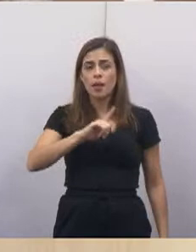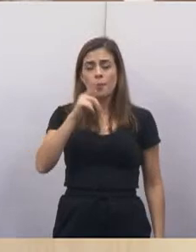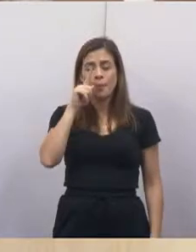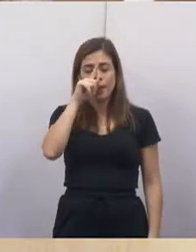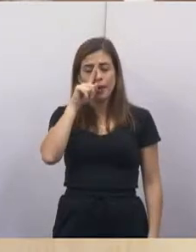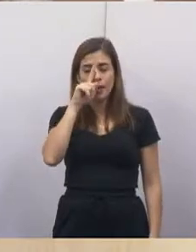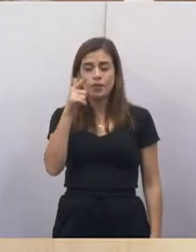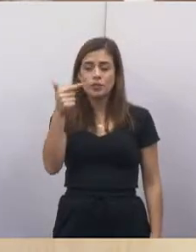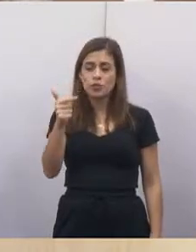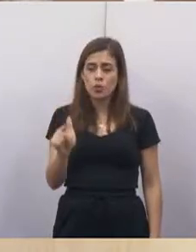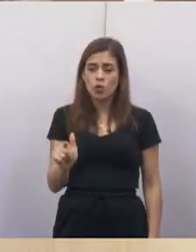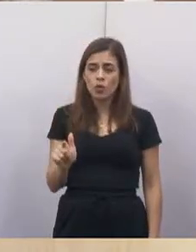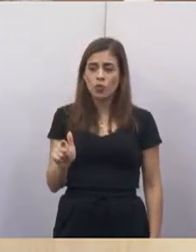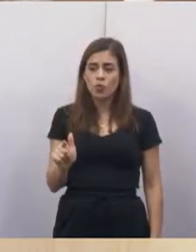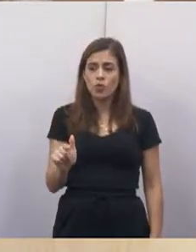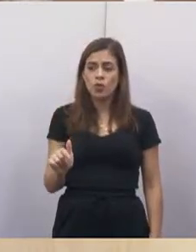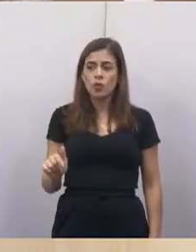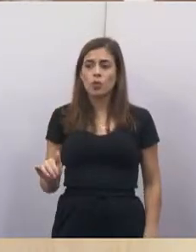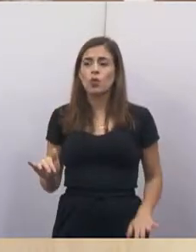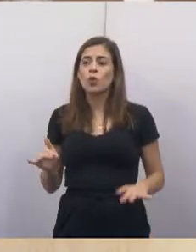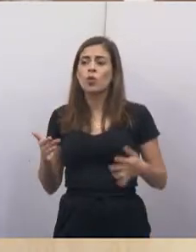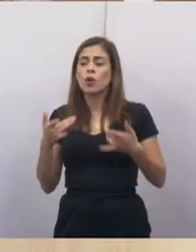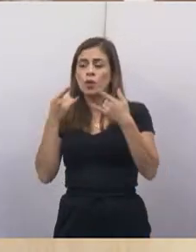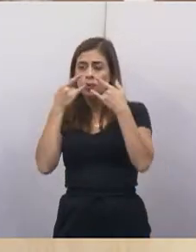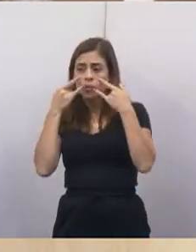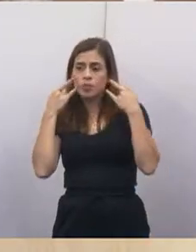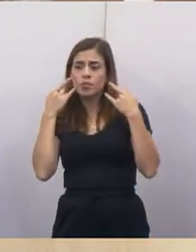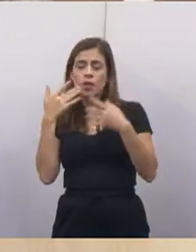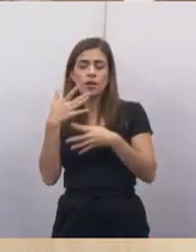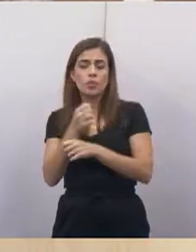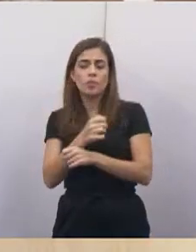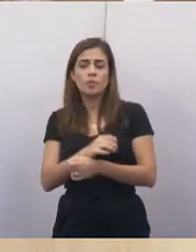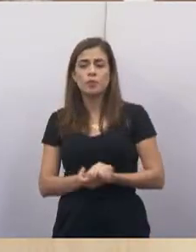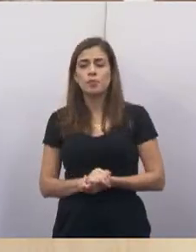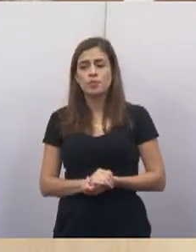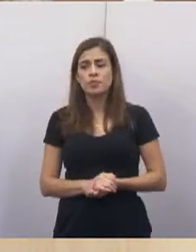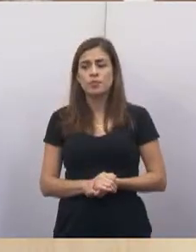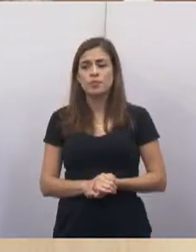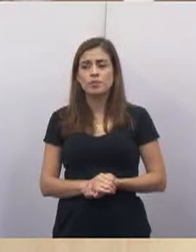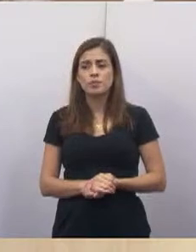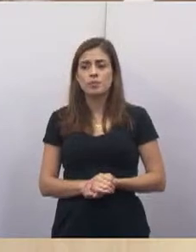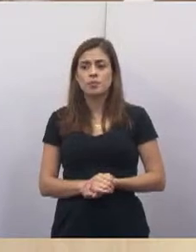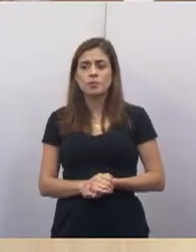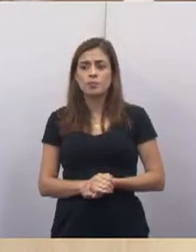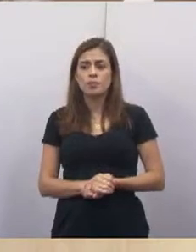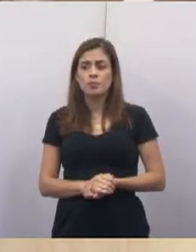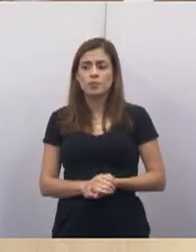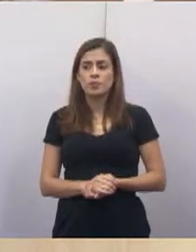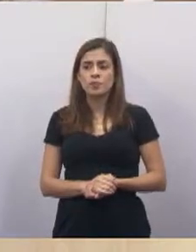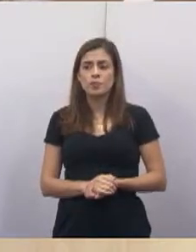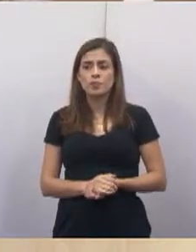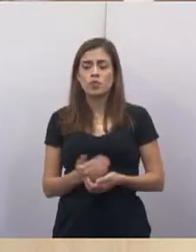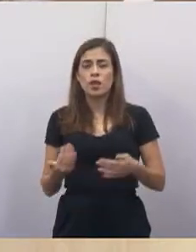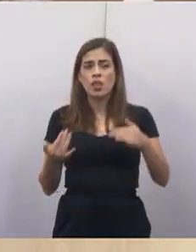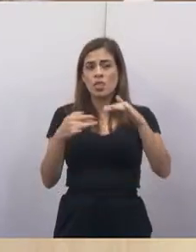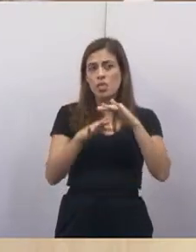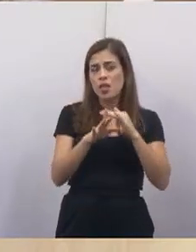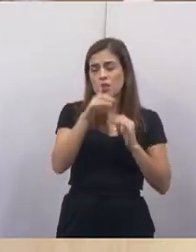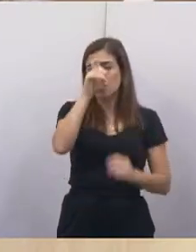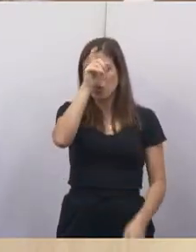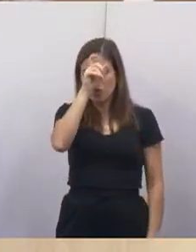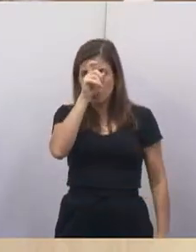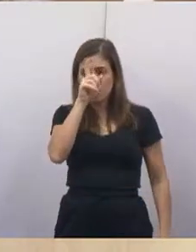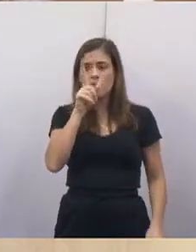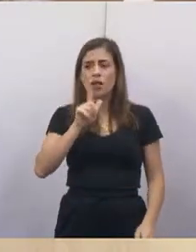quando for esse problema de máscara for solucionado. Porque eu não vejo a relação aí, né? Dentro do UPA tem perigo, fora do UPA não tem perigo.